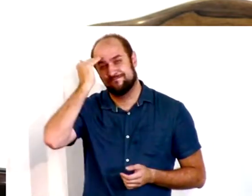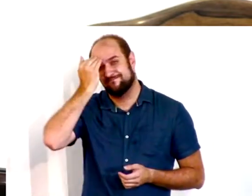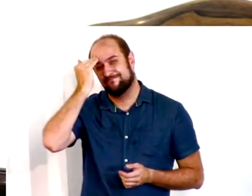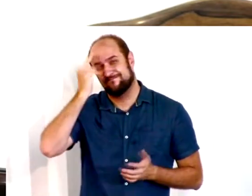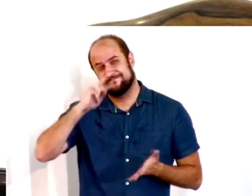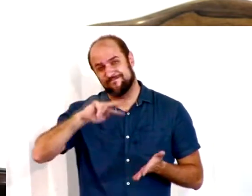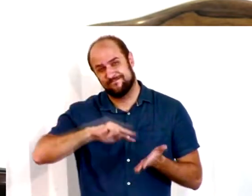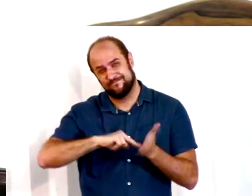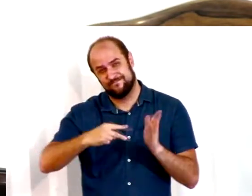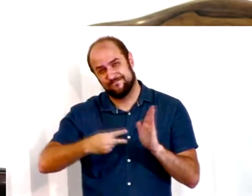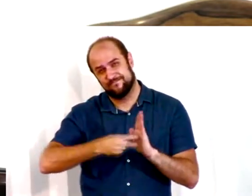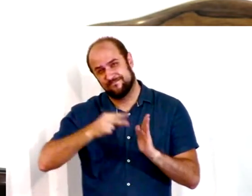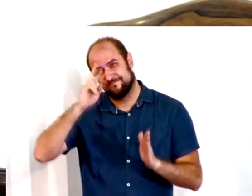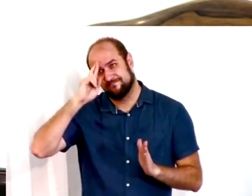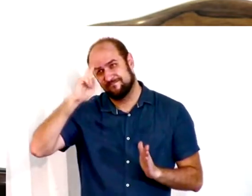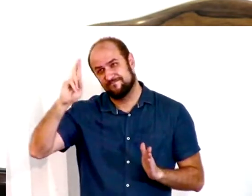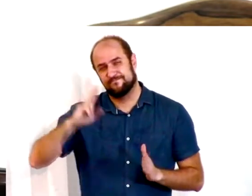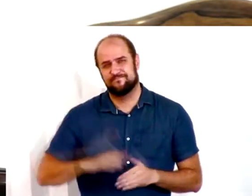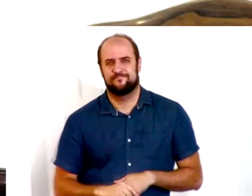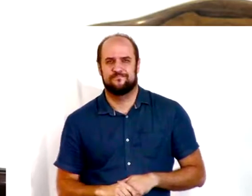significado dela no Senhor.